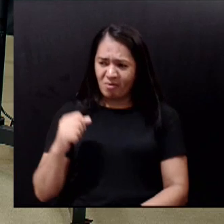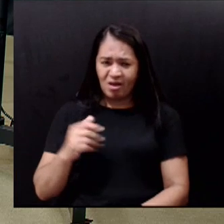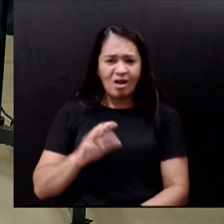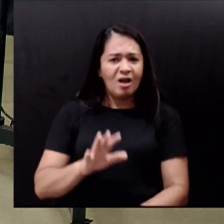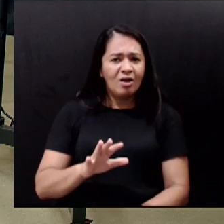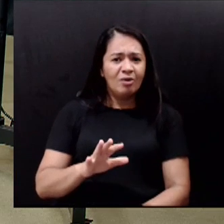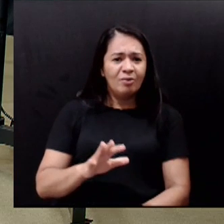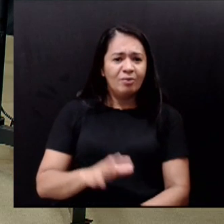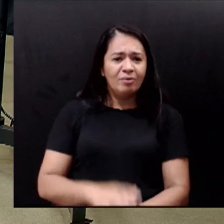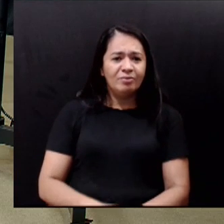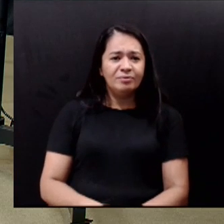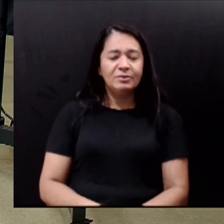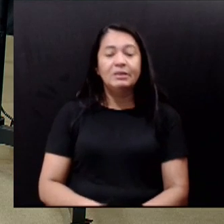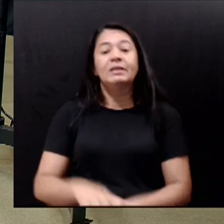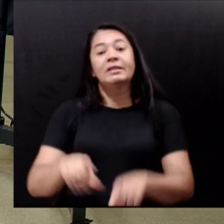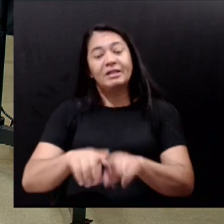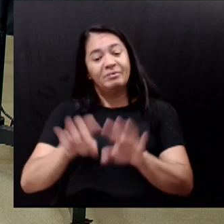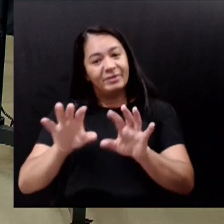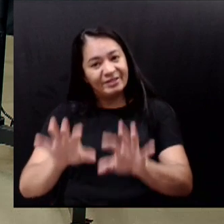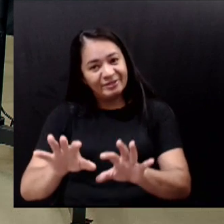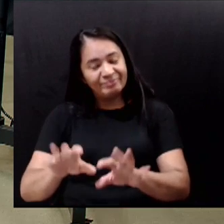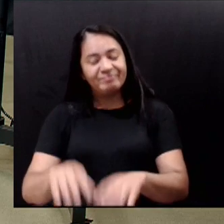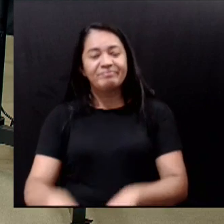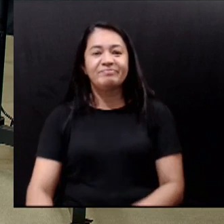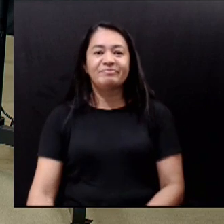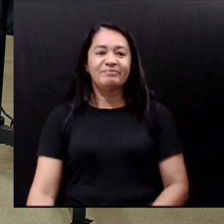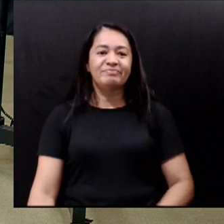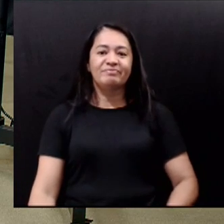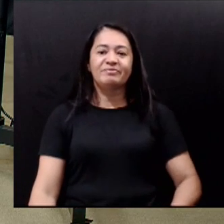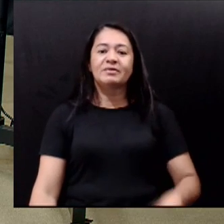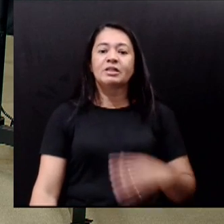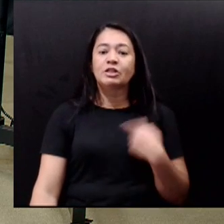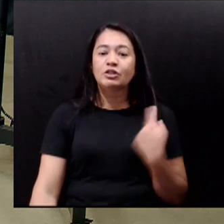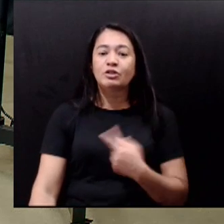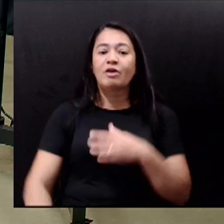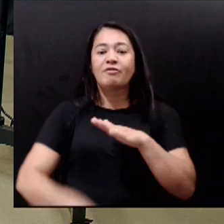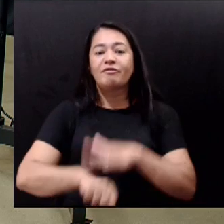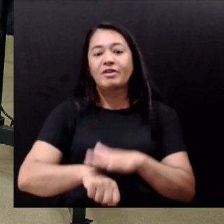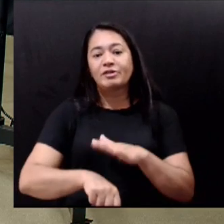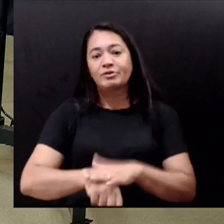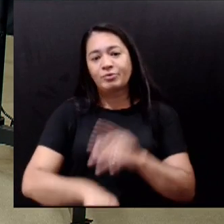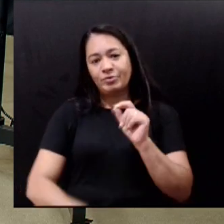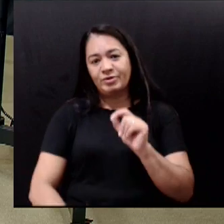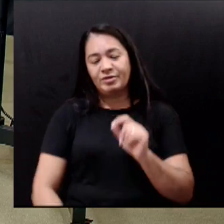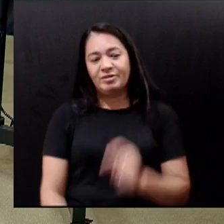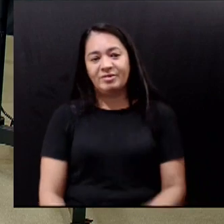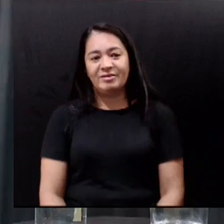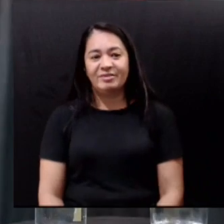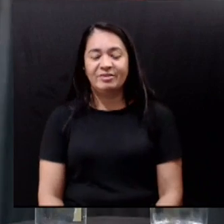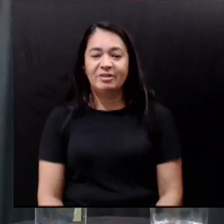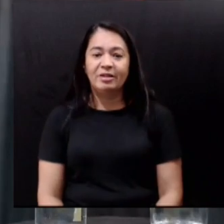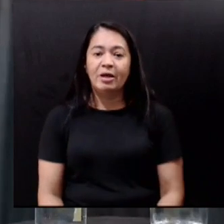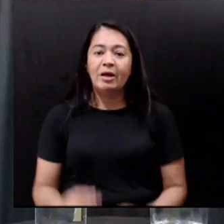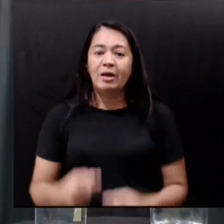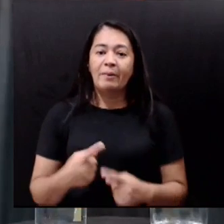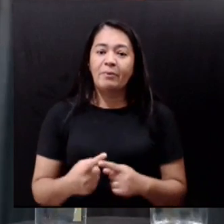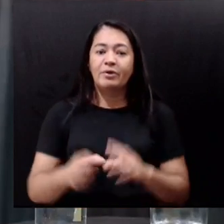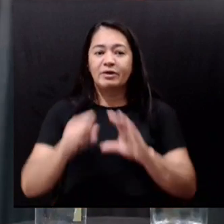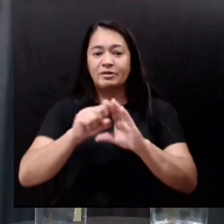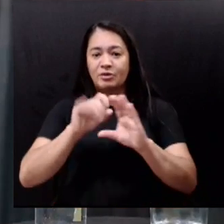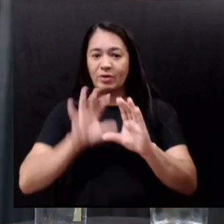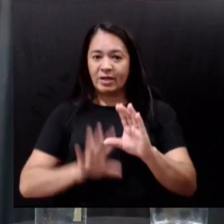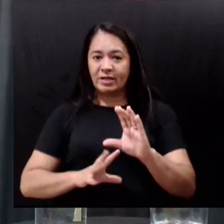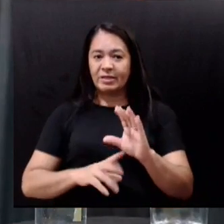ponto também, né? Tem. E aí, o que a gente faz com a vergonha que a gente sente? Oh, meu Deus. É porque são características pessoais, né?